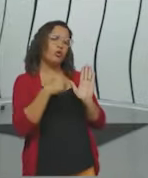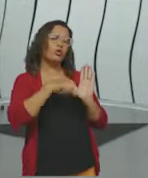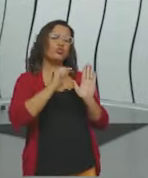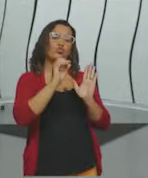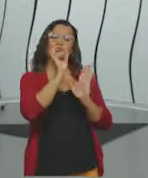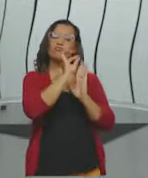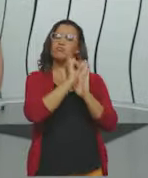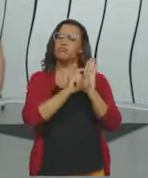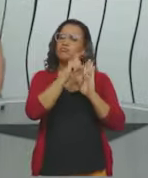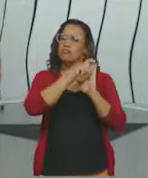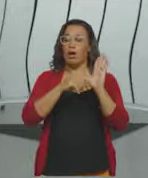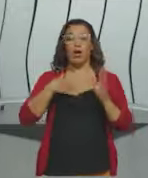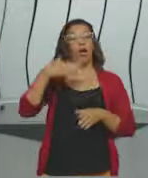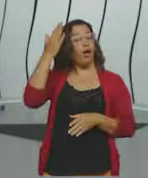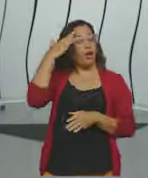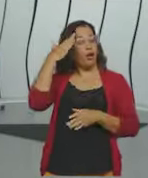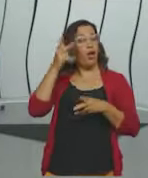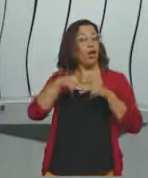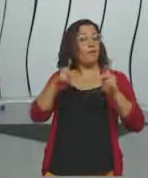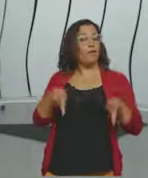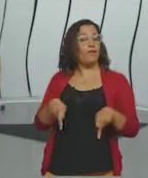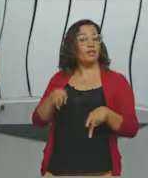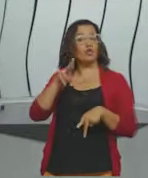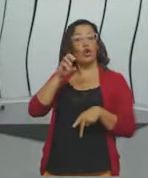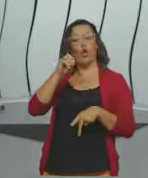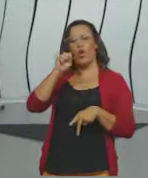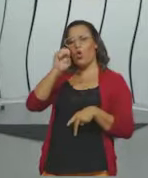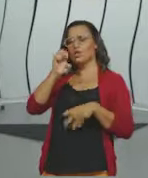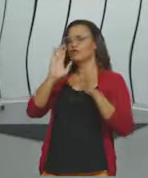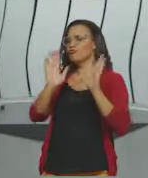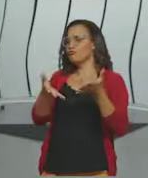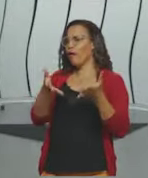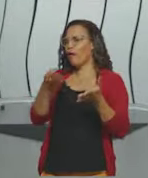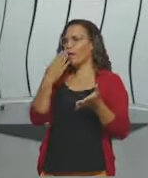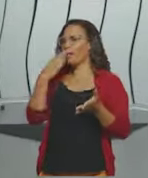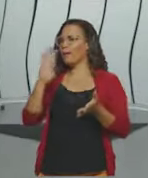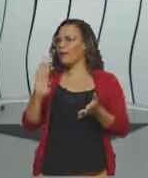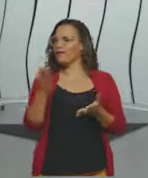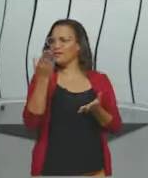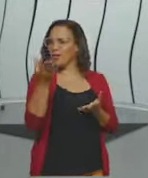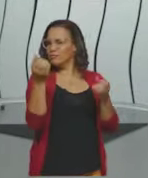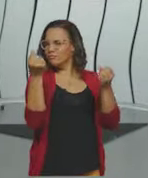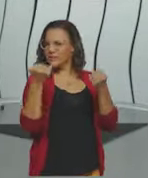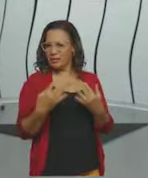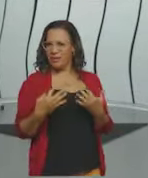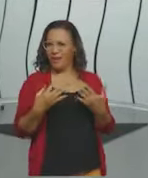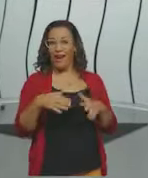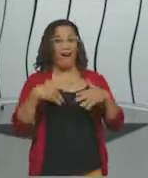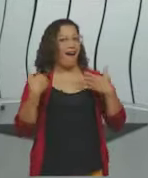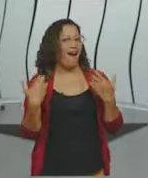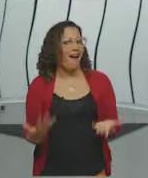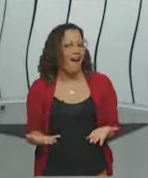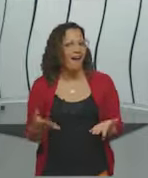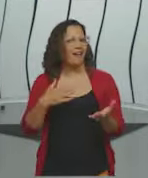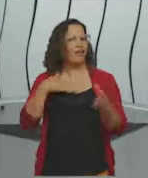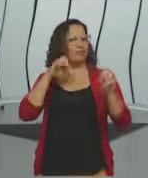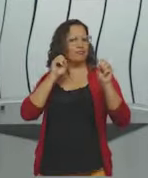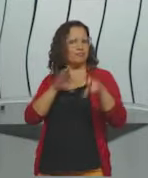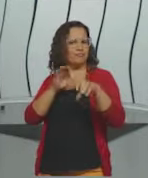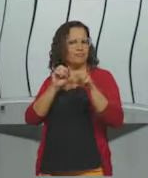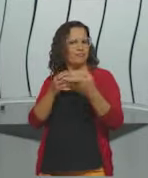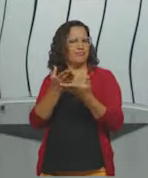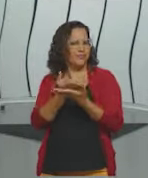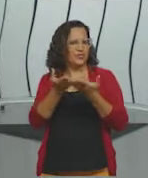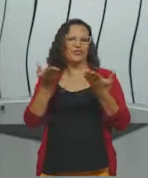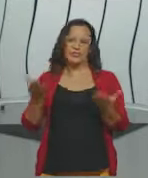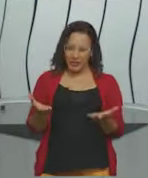eu sei que a professora Rose já tinha prometido antes que ia falar desse assunto. E aí, vou trazer esse assunto porque